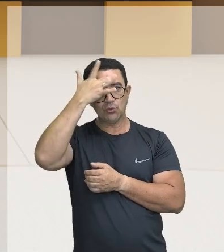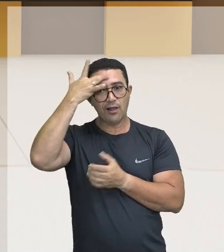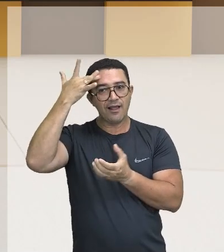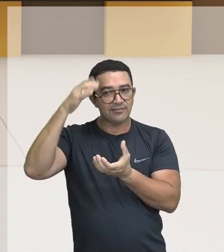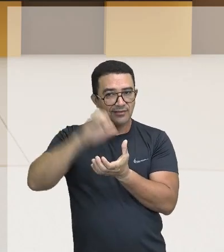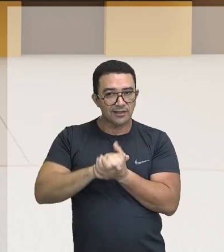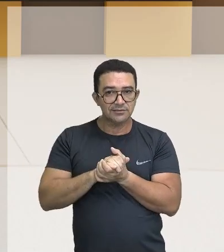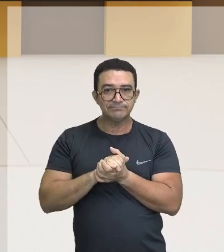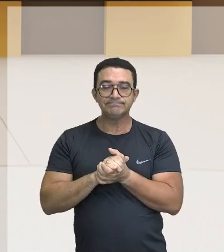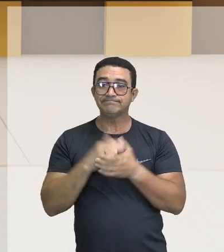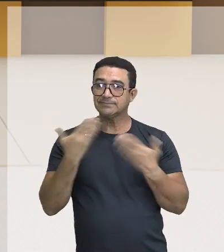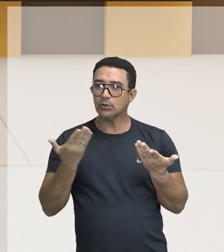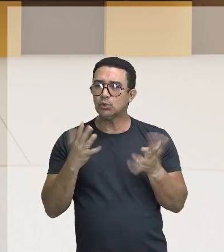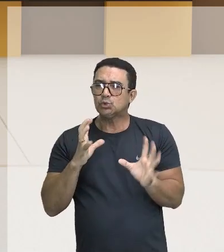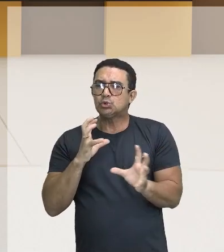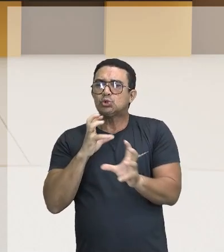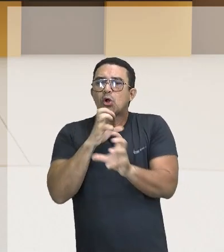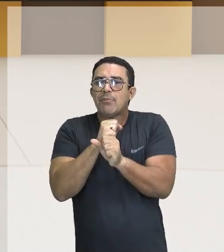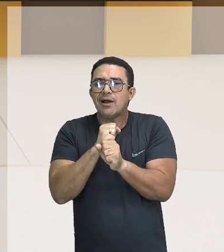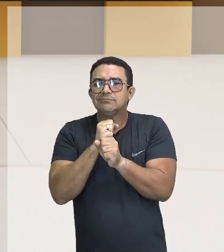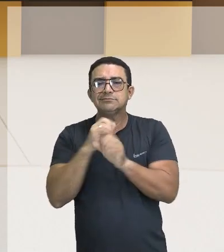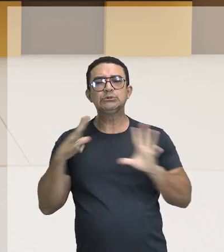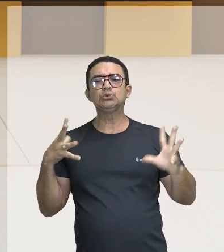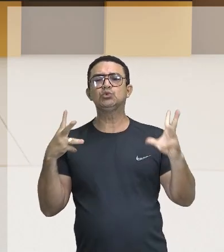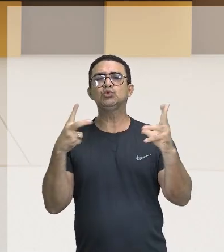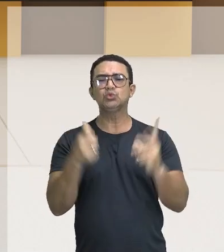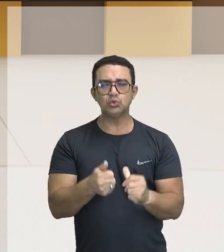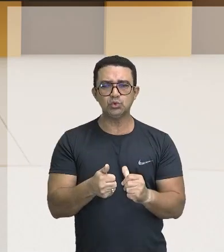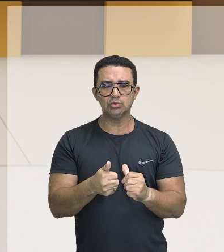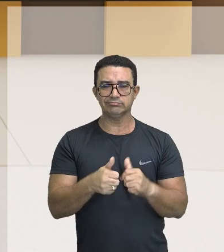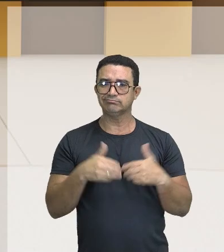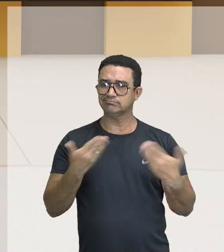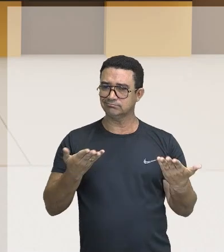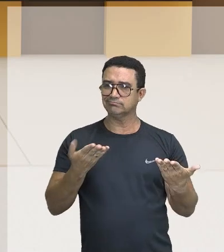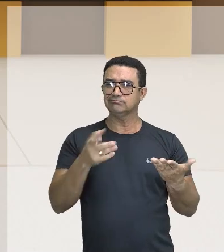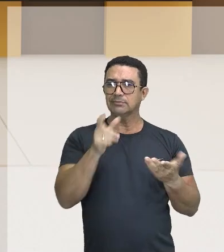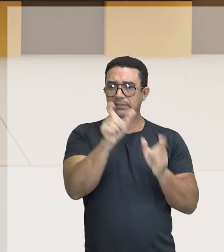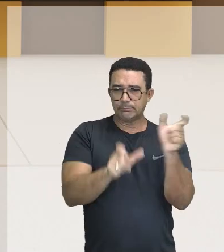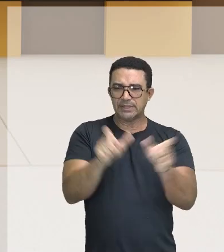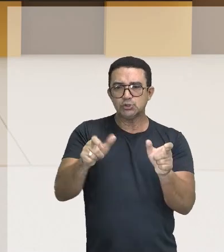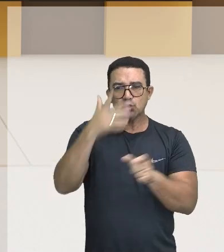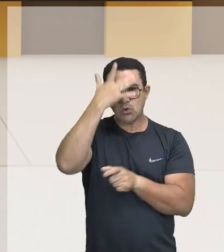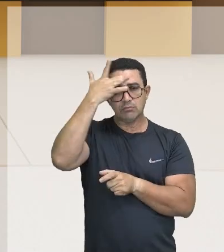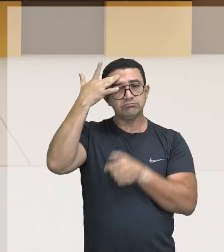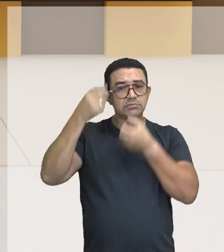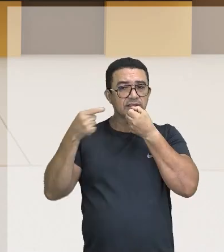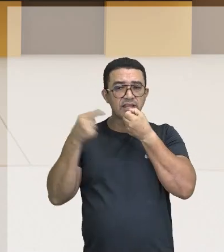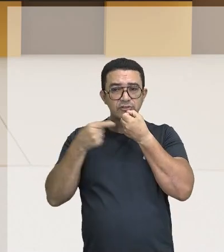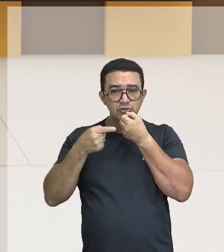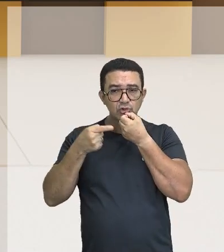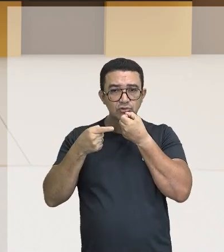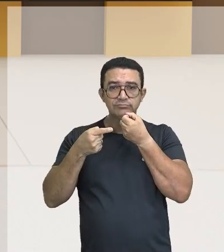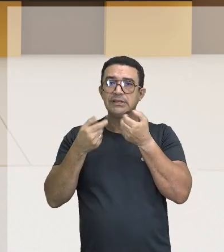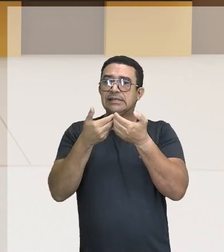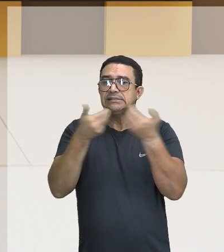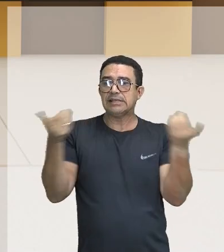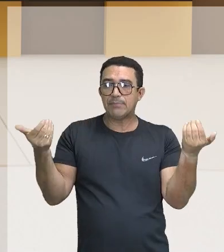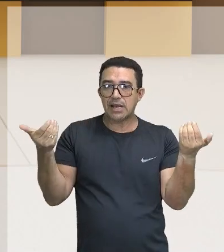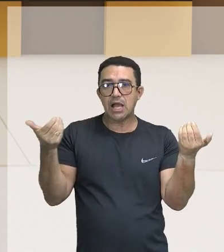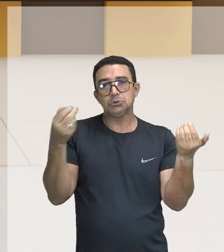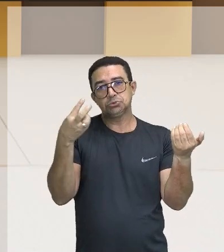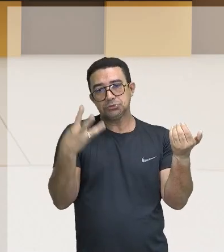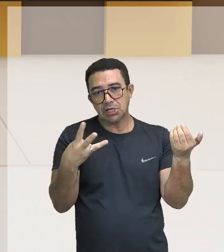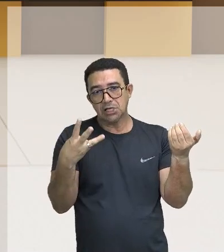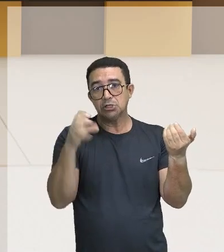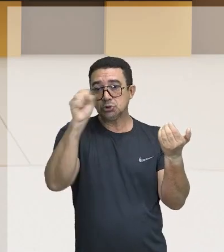for somar todas essas quantidades, nós teremos as pessoas que nós entrevistamos. Somando ali separados 3, solteiros